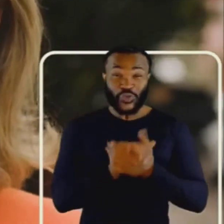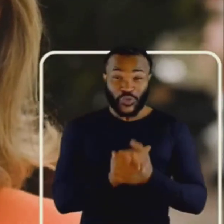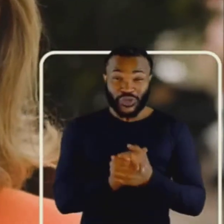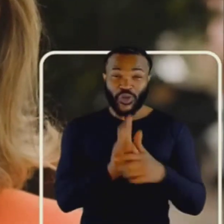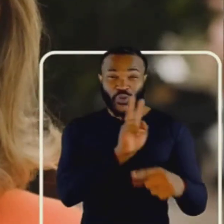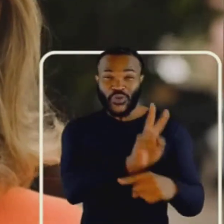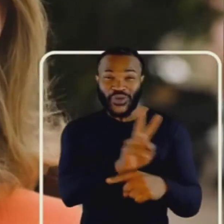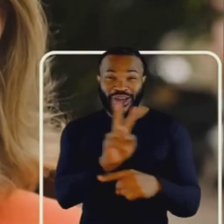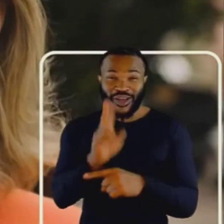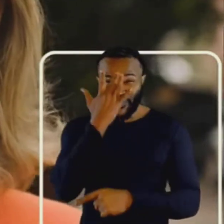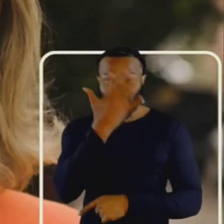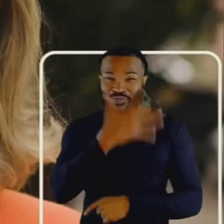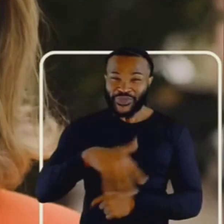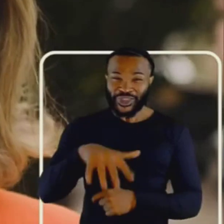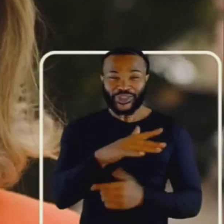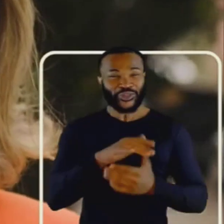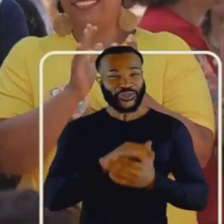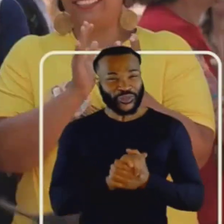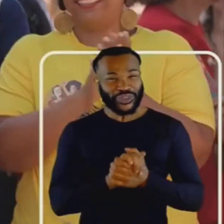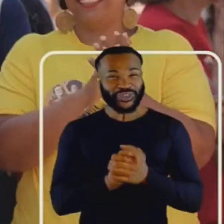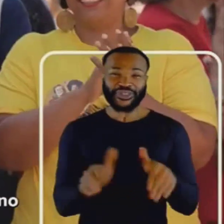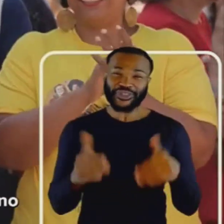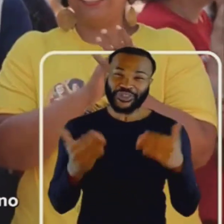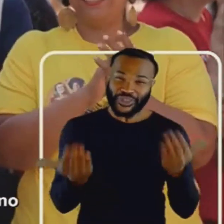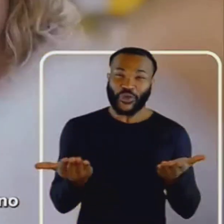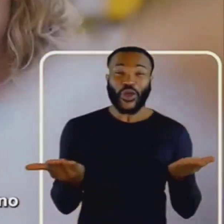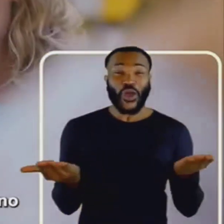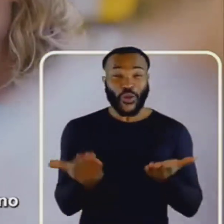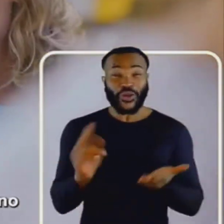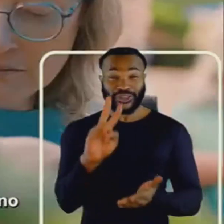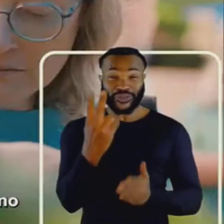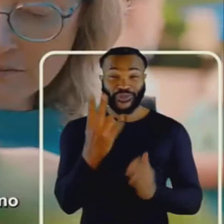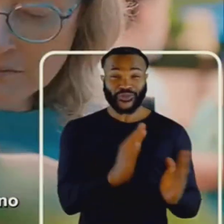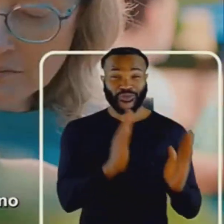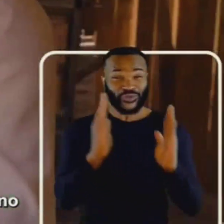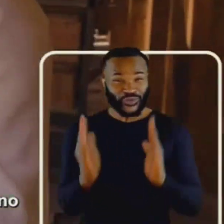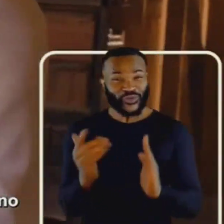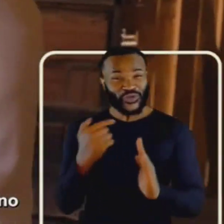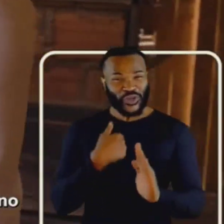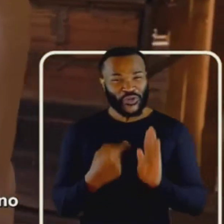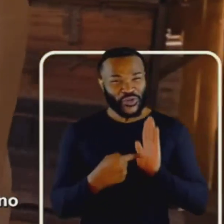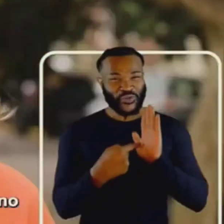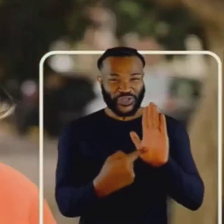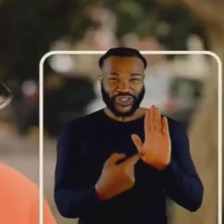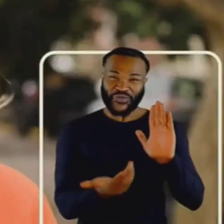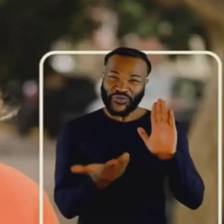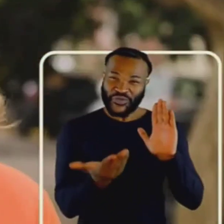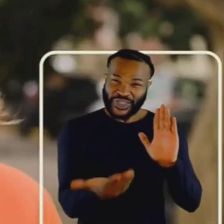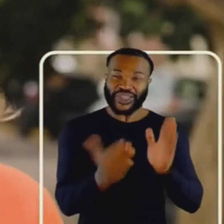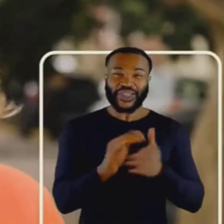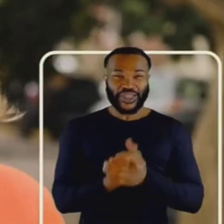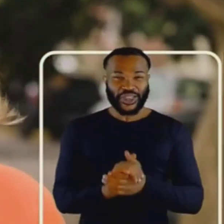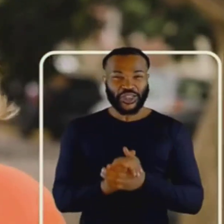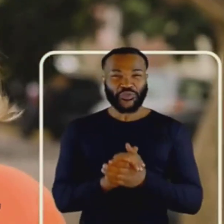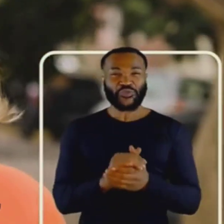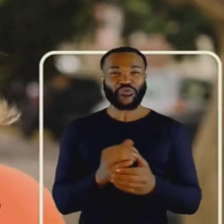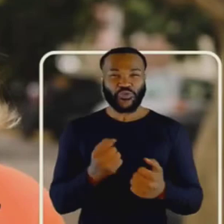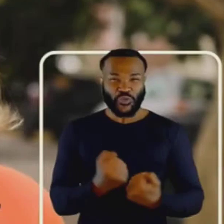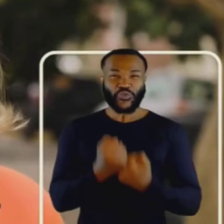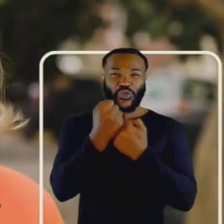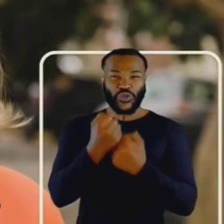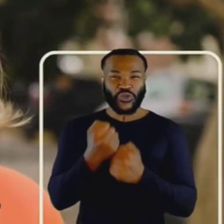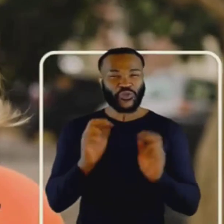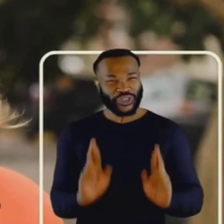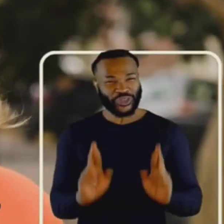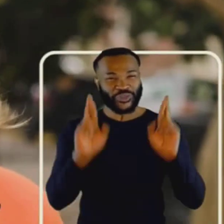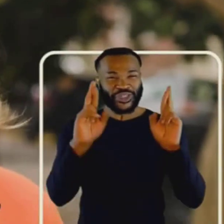Prefeitura Municipal é o cuidado com as pessoas. É assim que, neste segundo turno, eu me apresento para ti. Uma bandeira